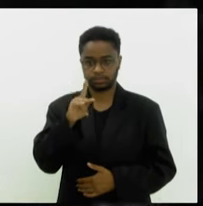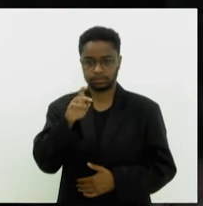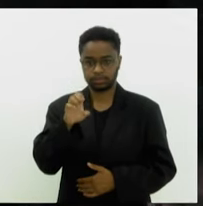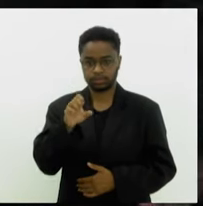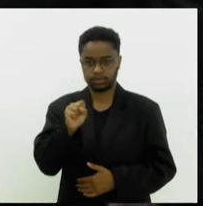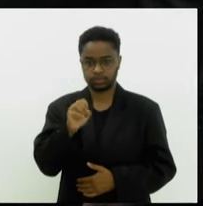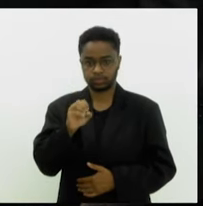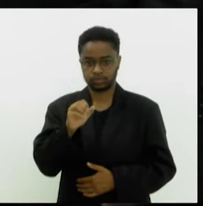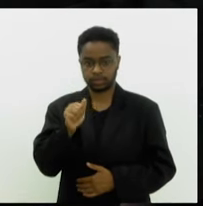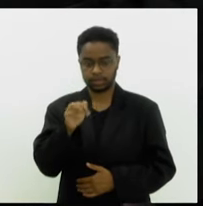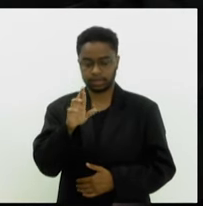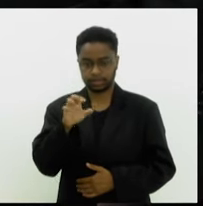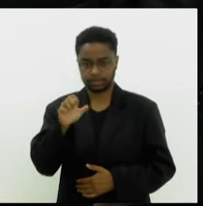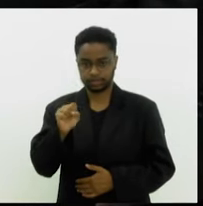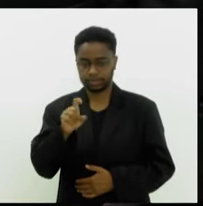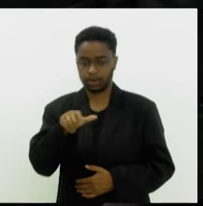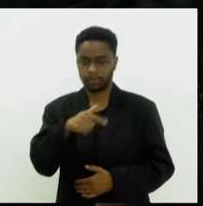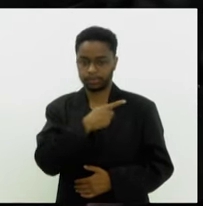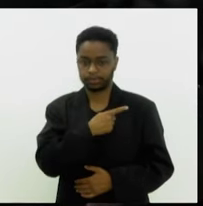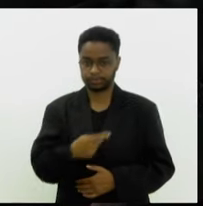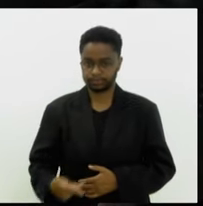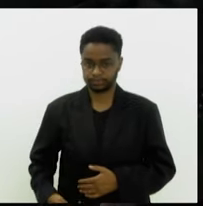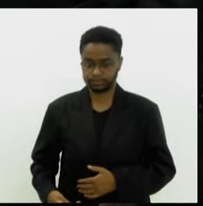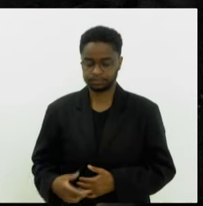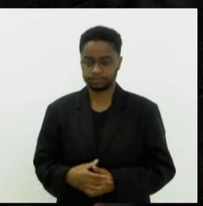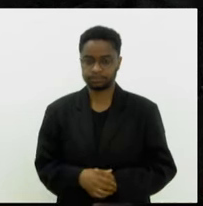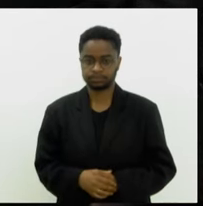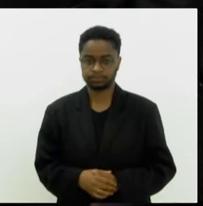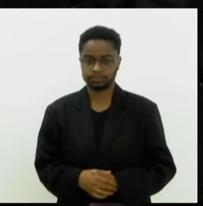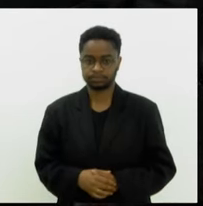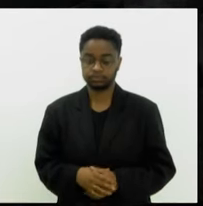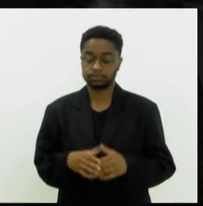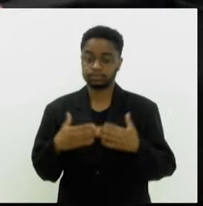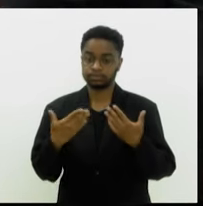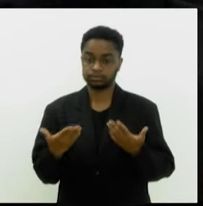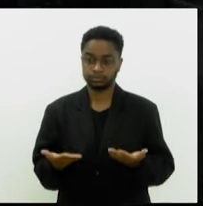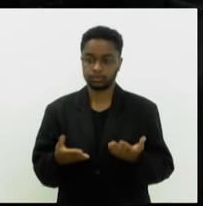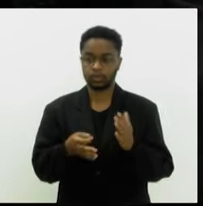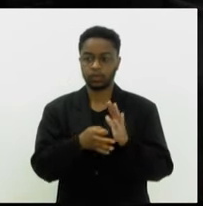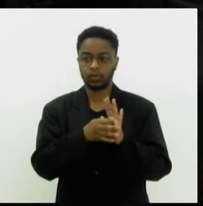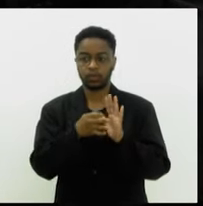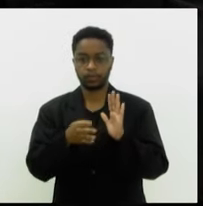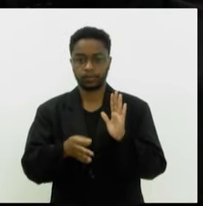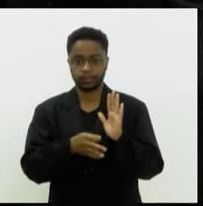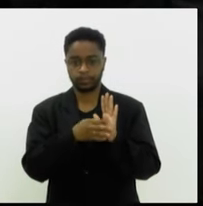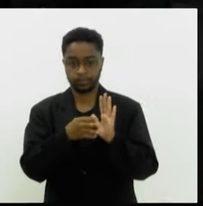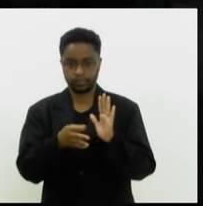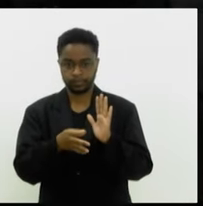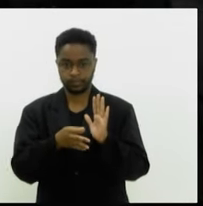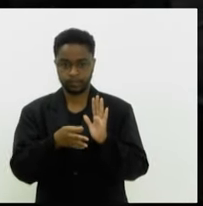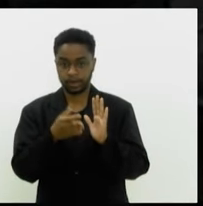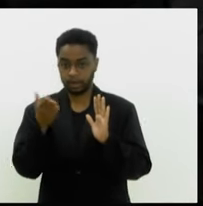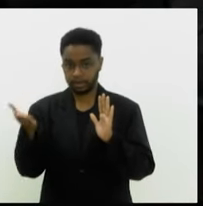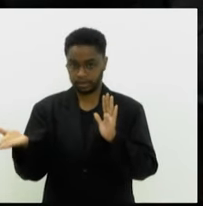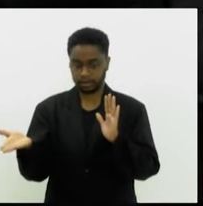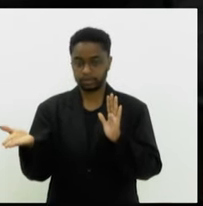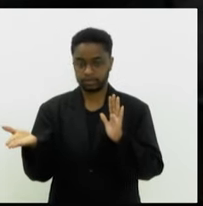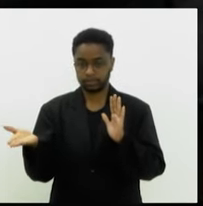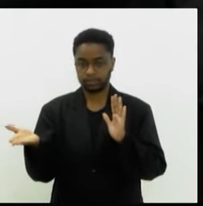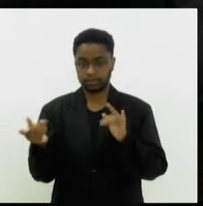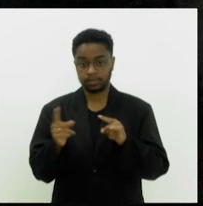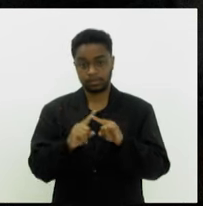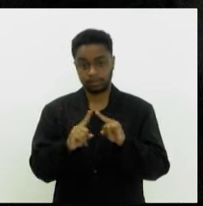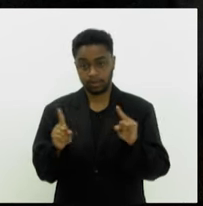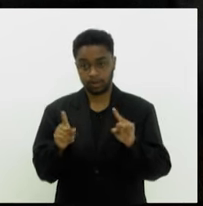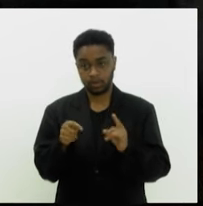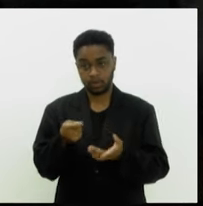Soares é o presidente. Então, o parecerista é ele, mas é